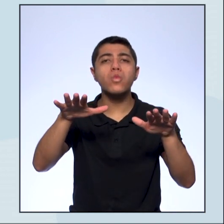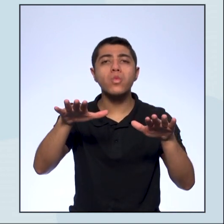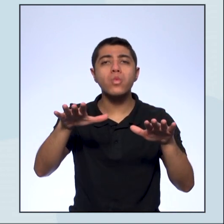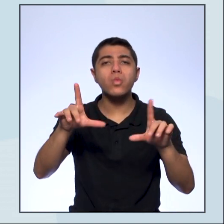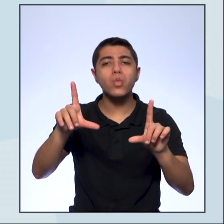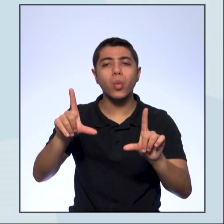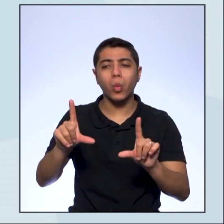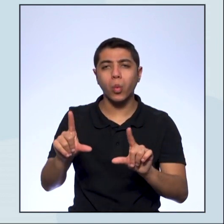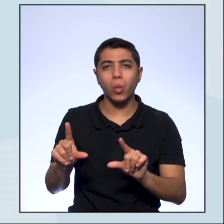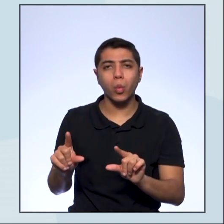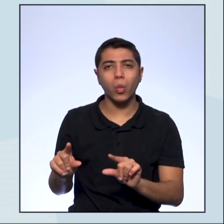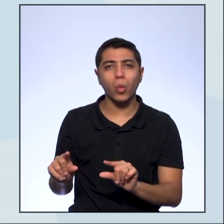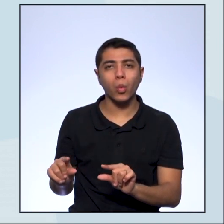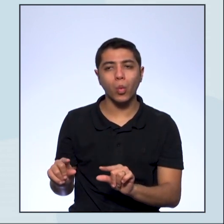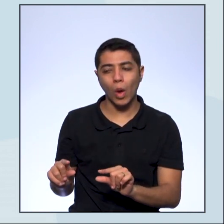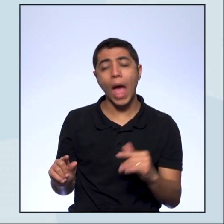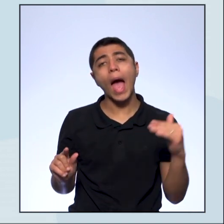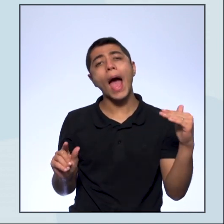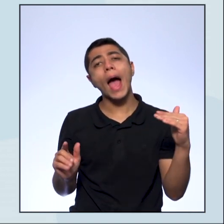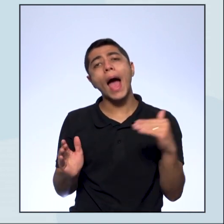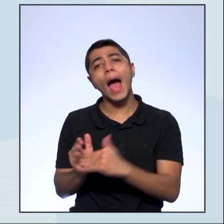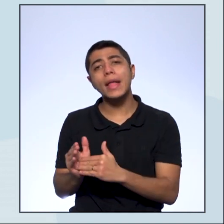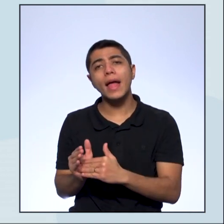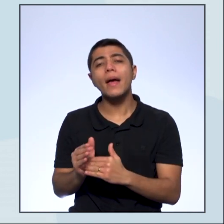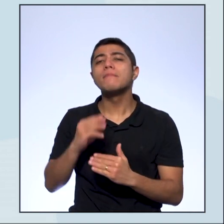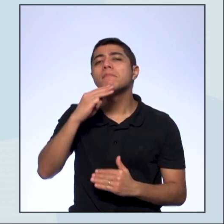dezembro até março, abril, que